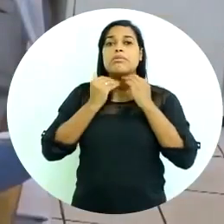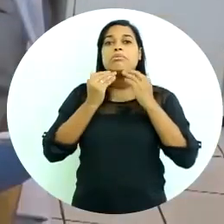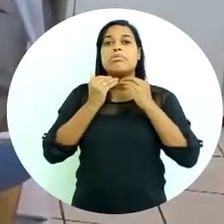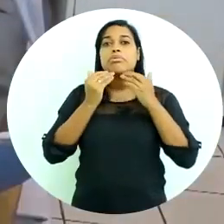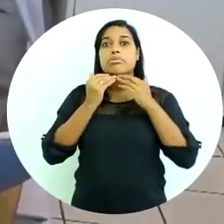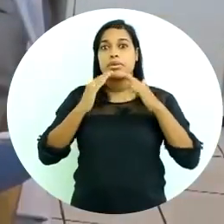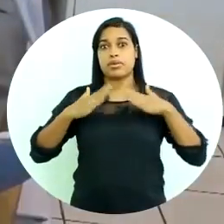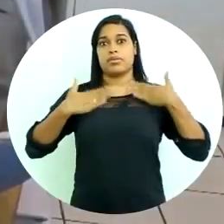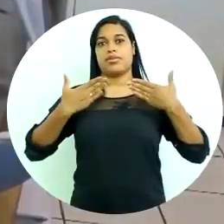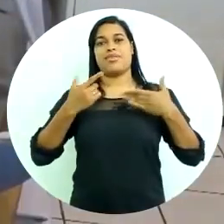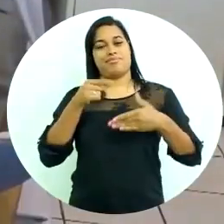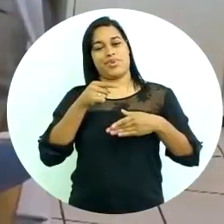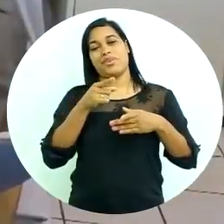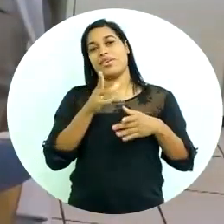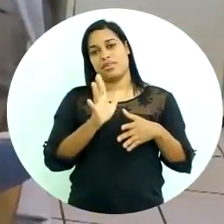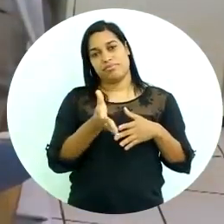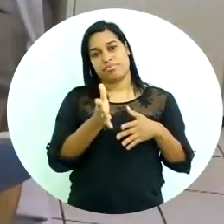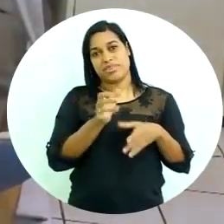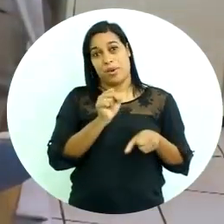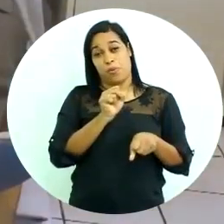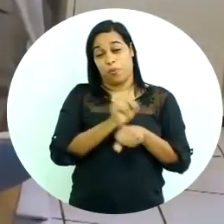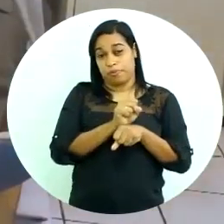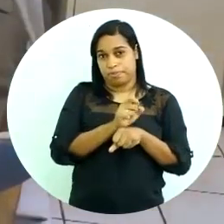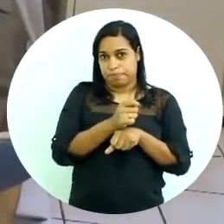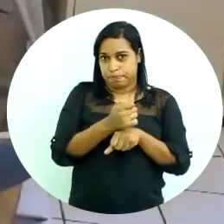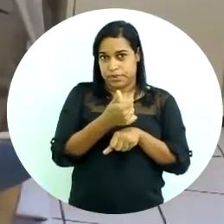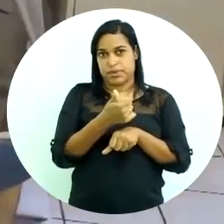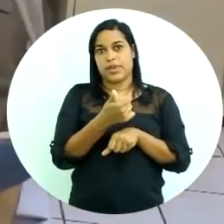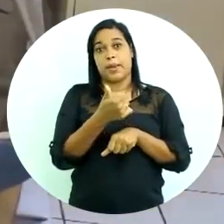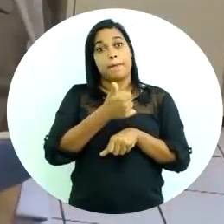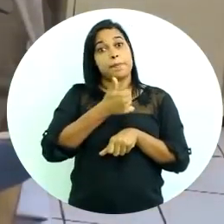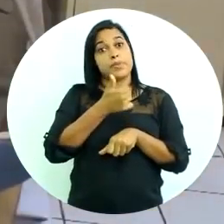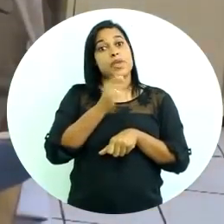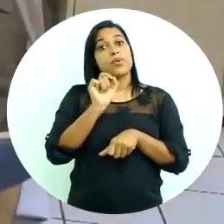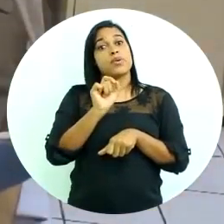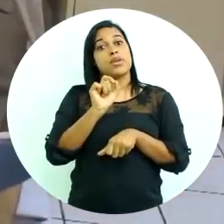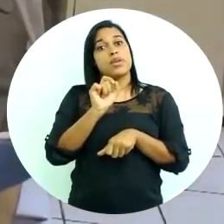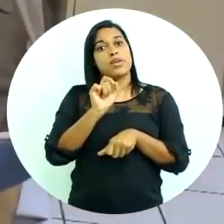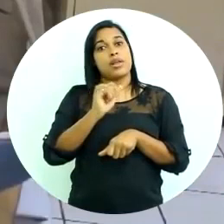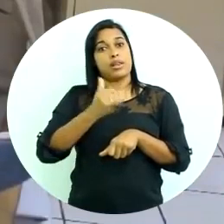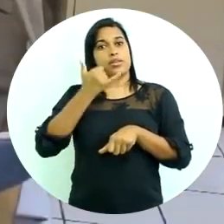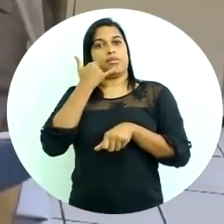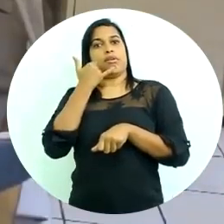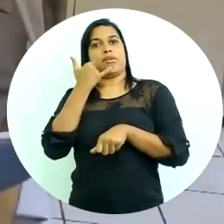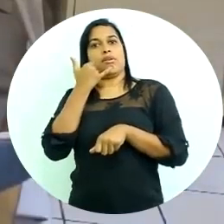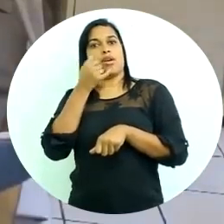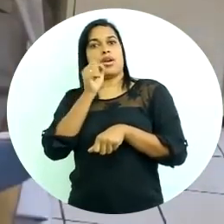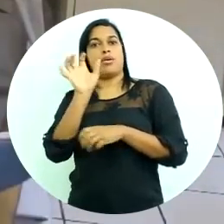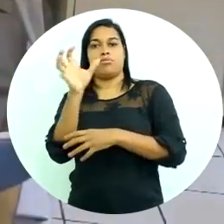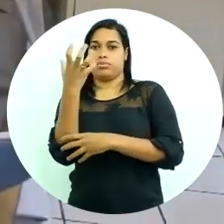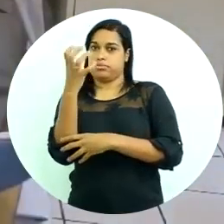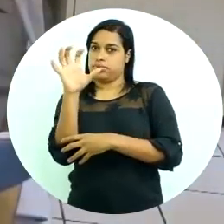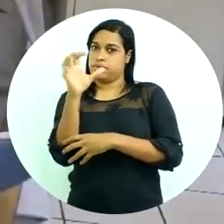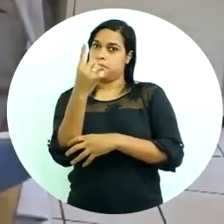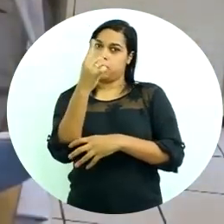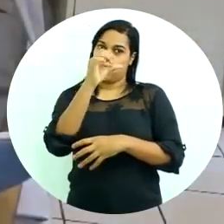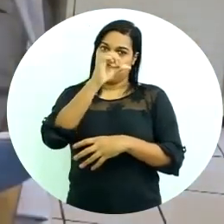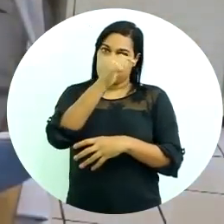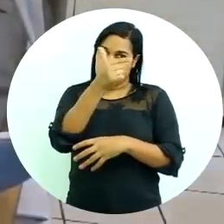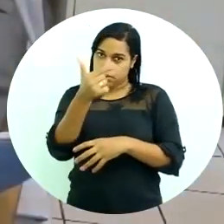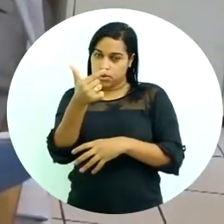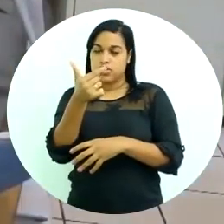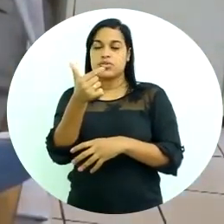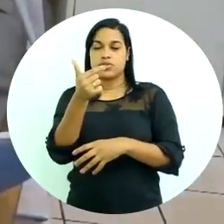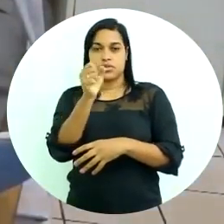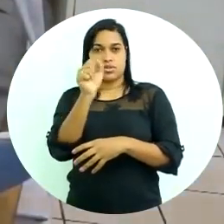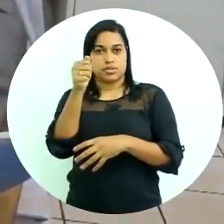reação, ele está inconsciente. Próximo passo vai ser ligar para o serviço especializado 92, o SAMU.